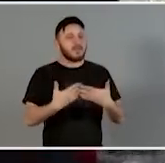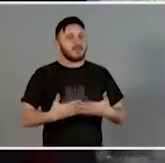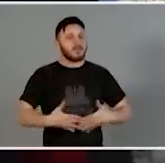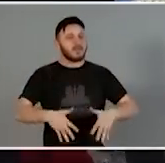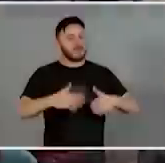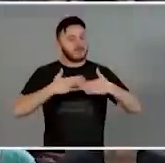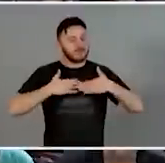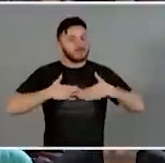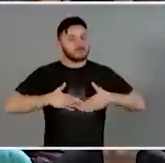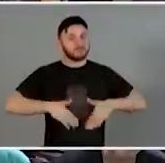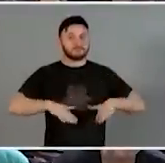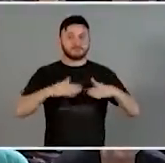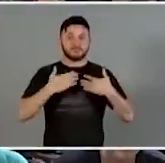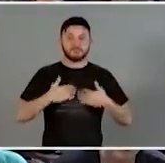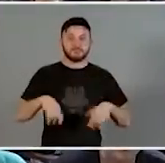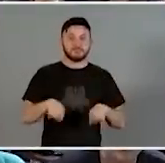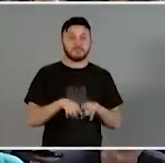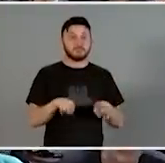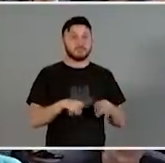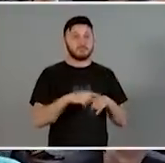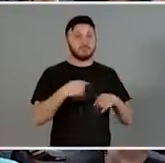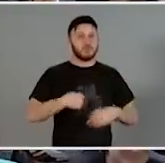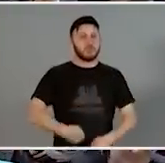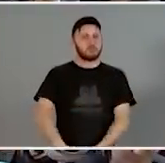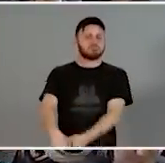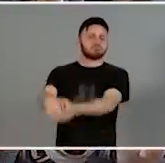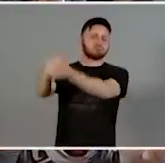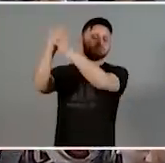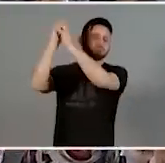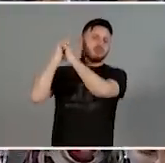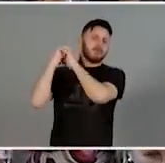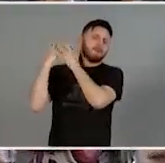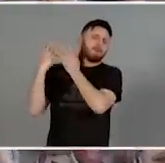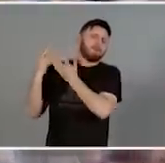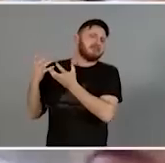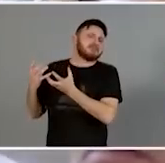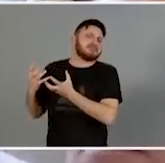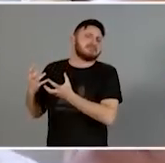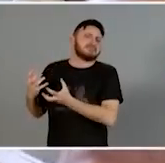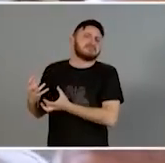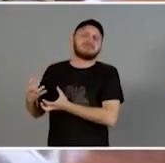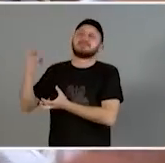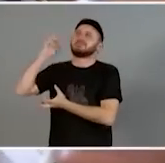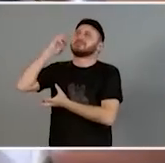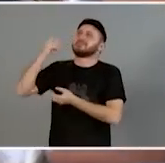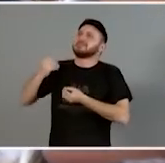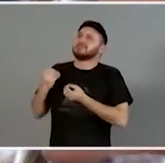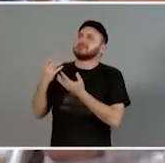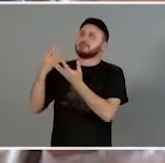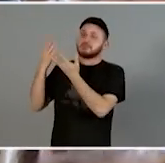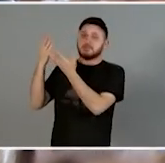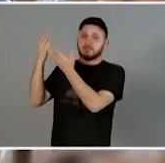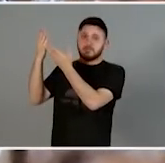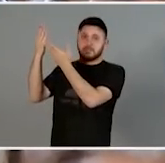aliviarei. O meu fardo tão pesado, ó Senhor, te